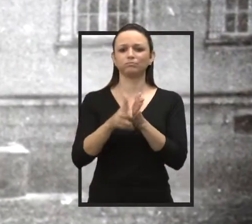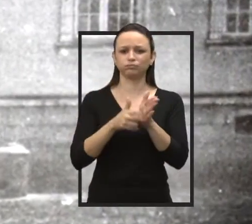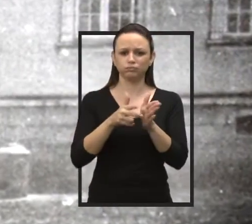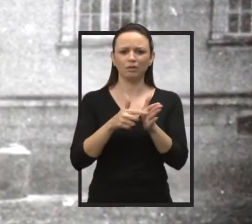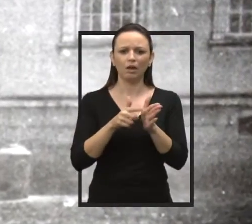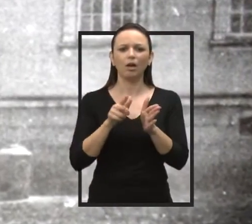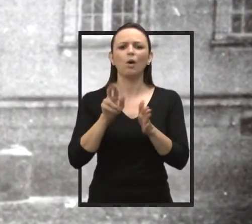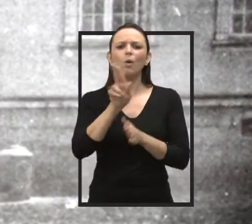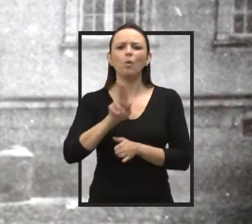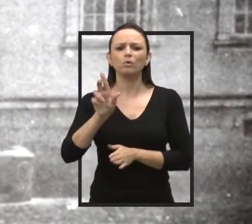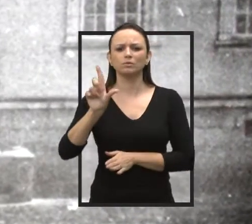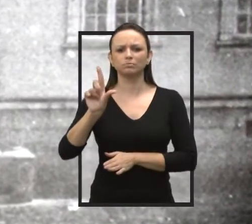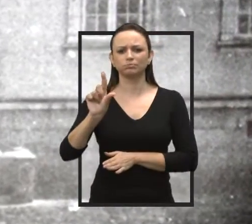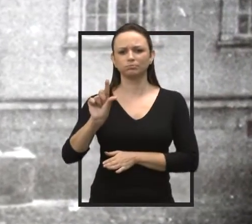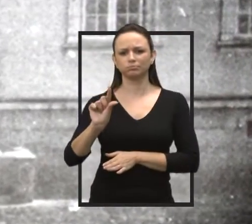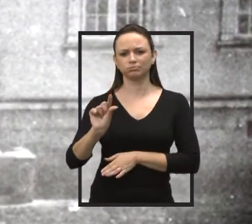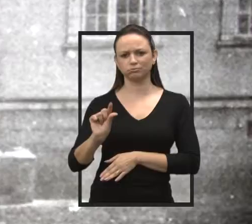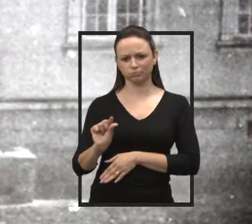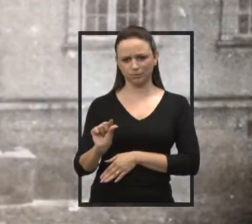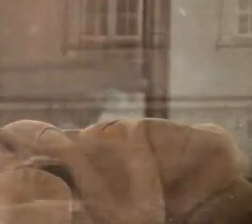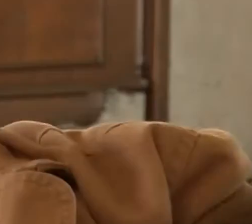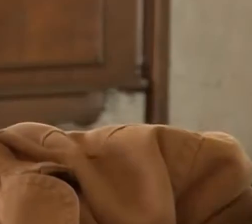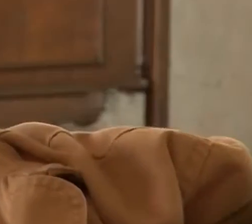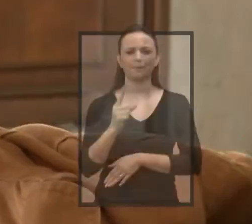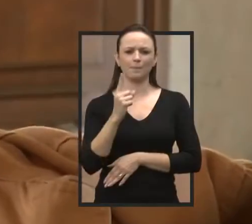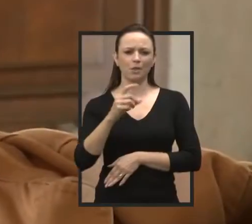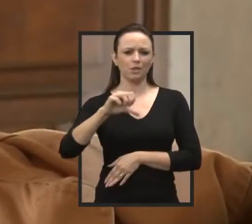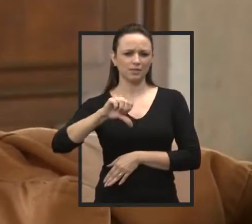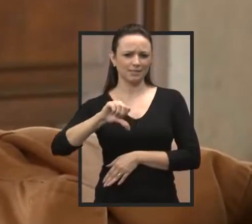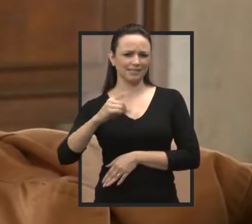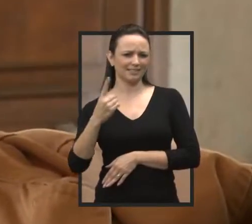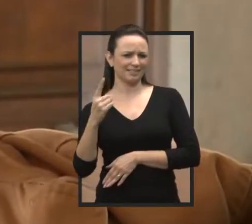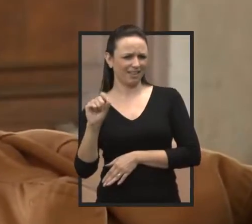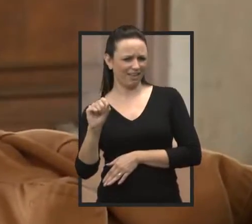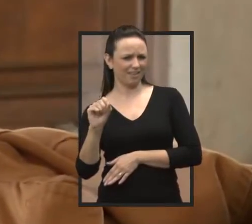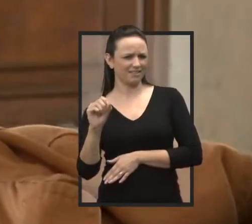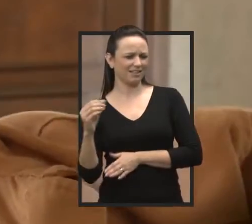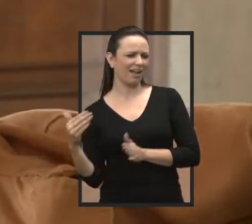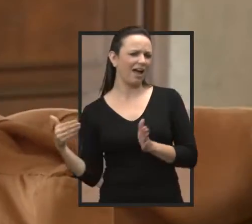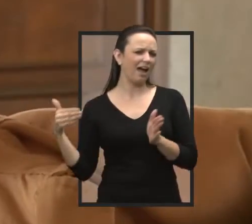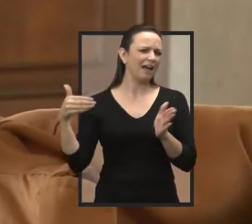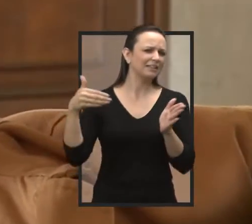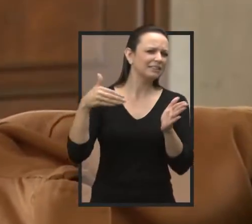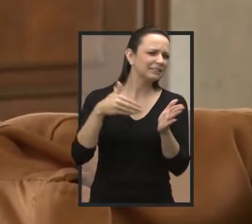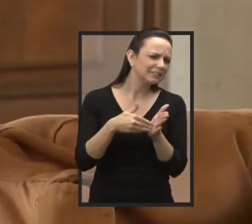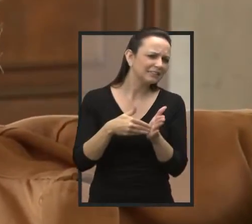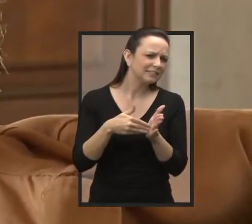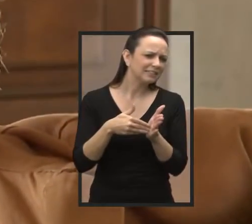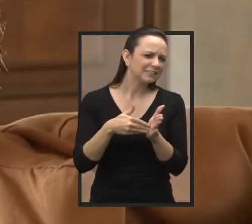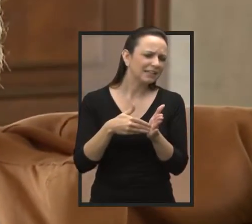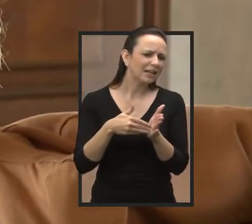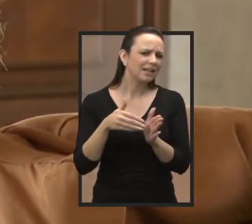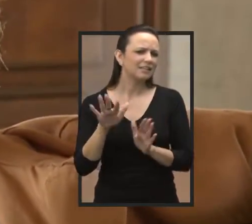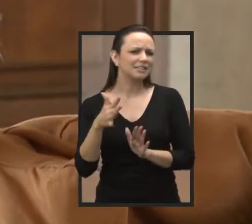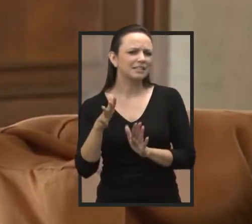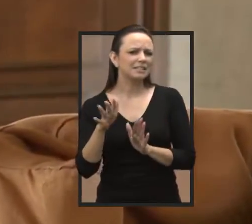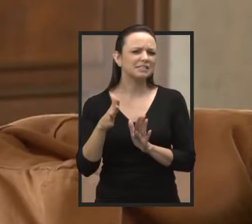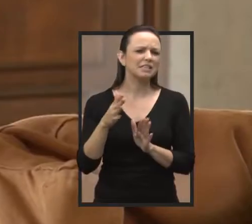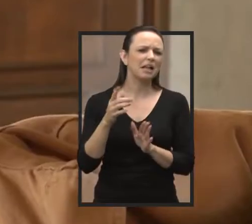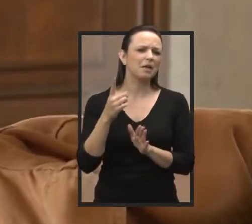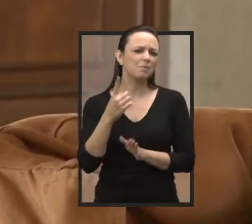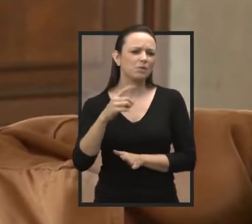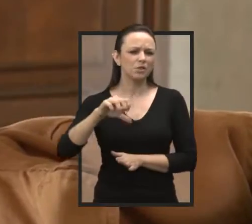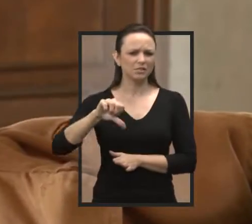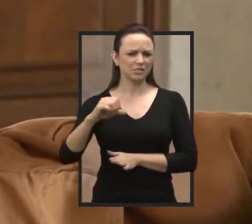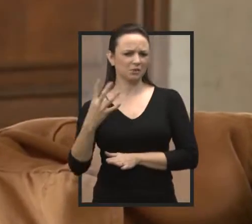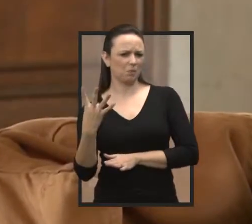sendo utilizada cada vez menos. De 1910 até a década